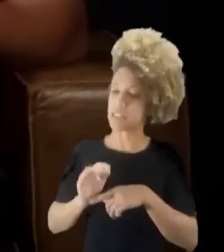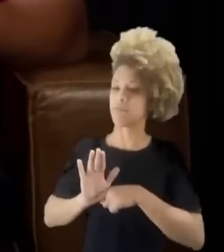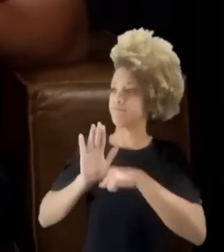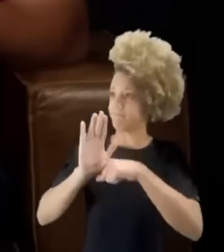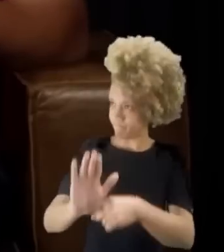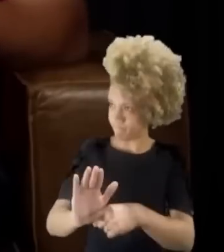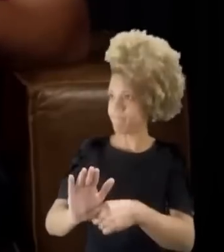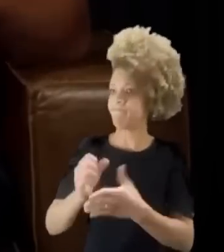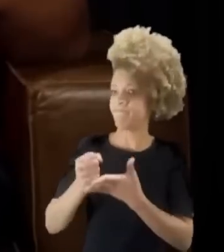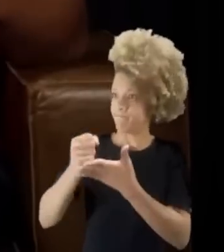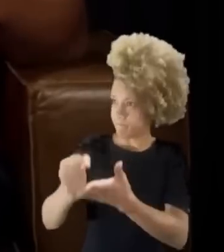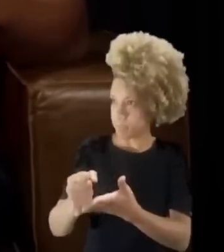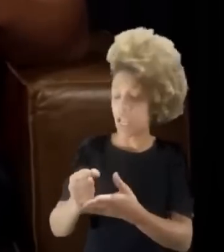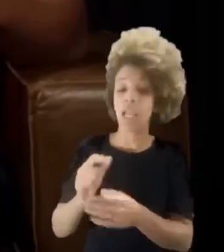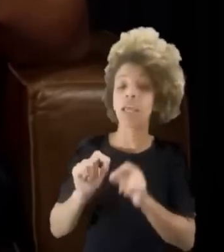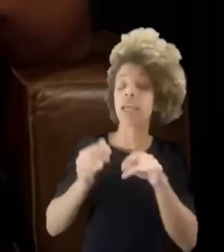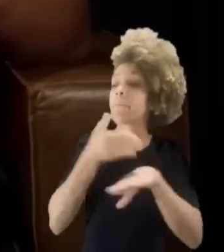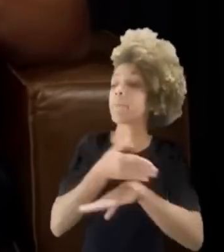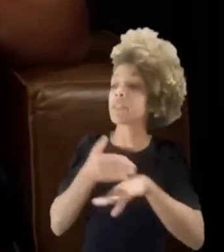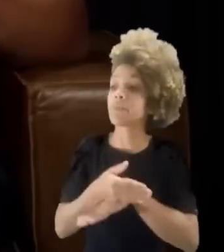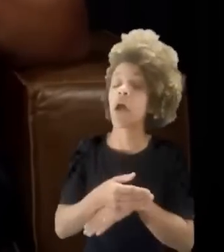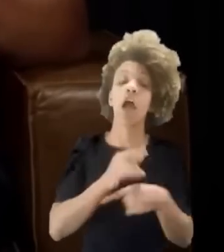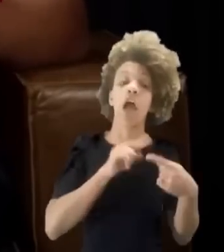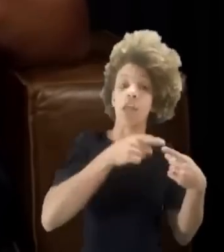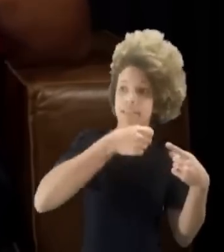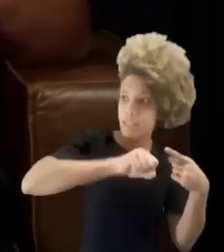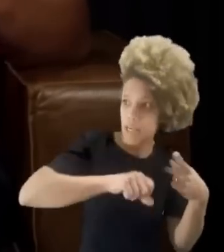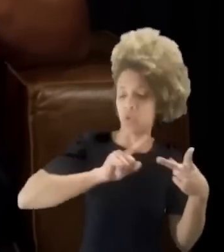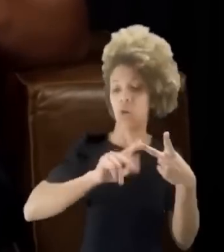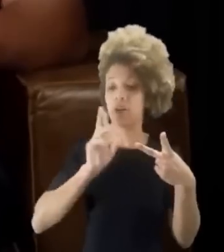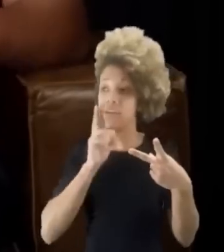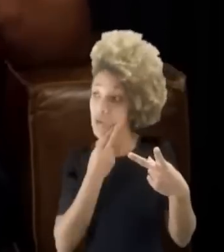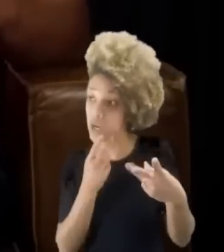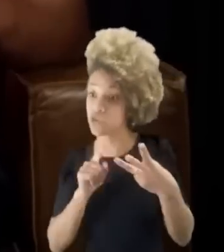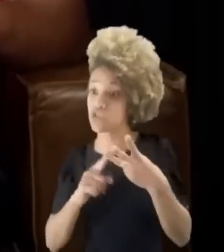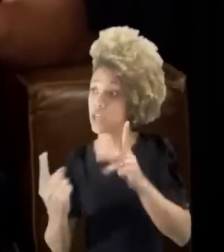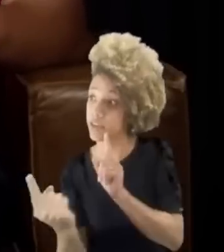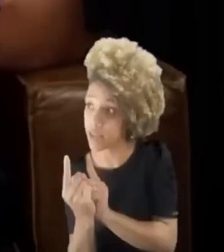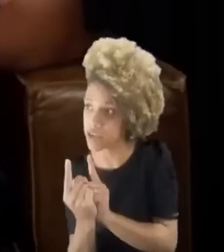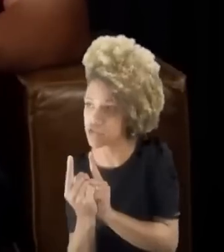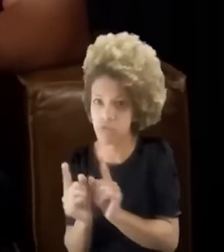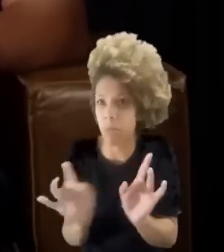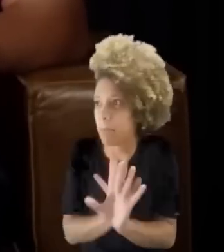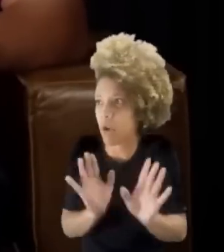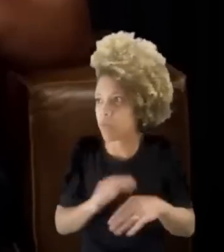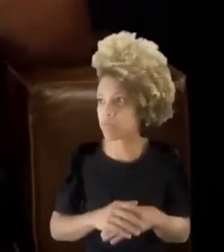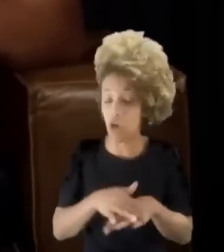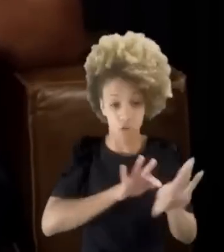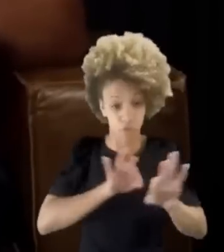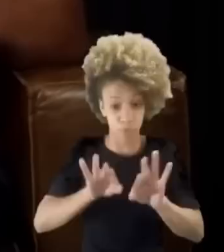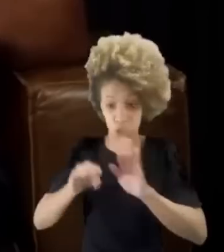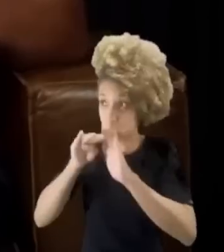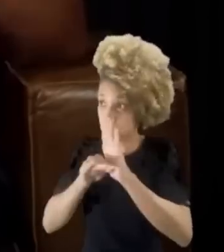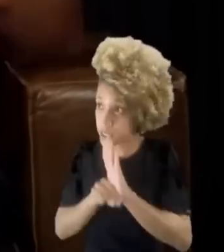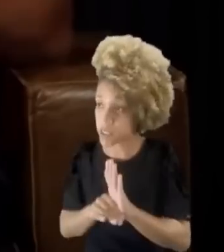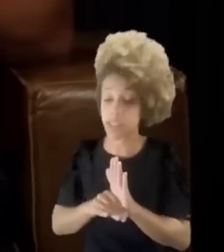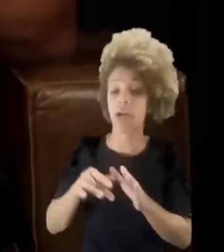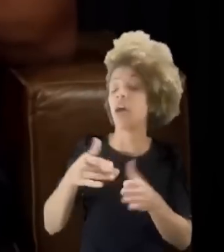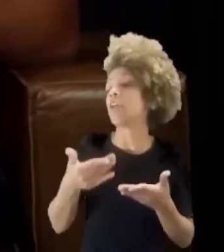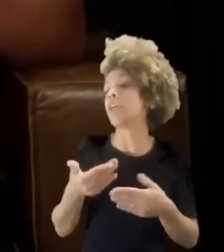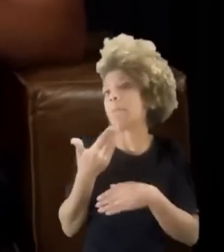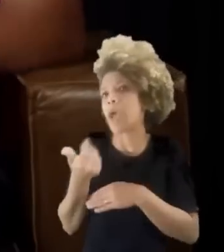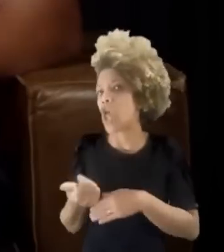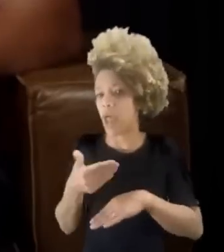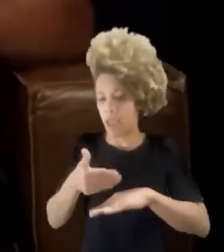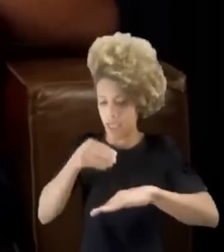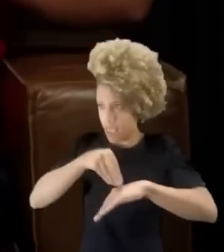precisa ser prestado e quem tá envolvido nisso são entregadores restaurantes e clientes vamos se organizar mais aqui vamos tirar